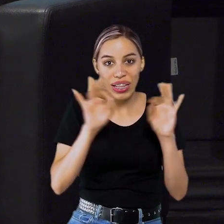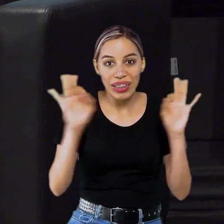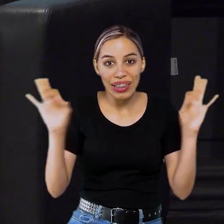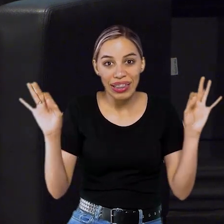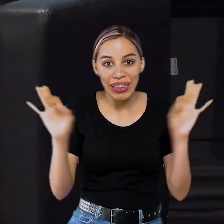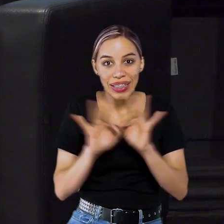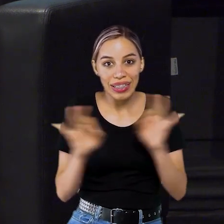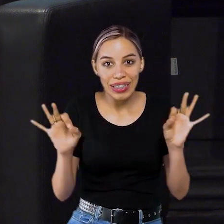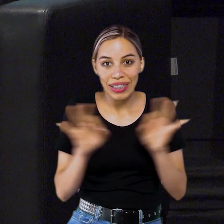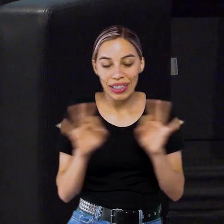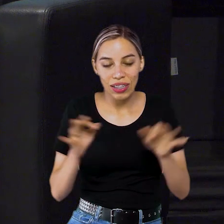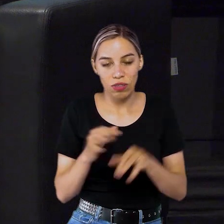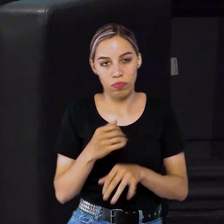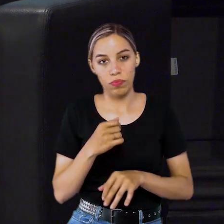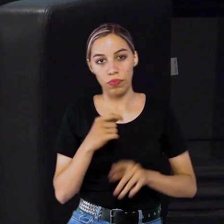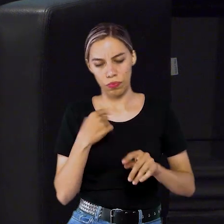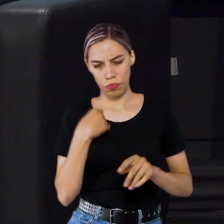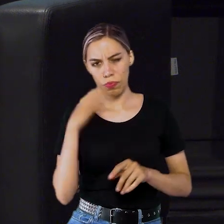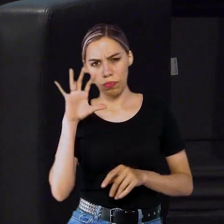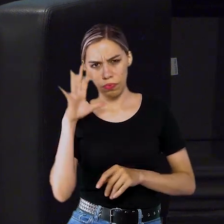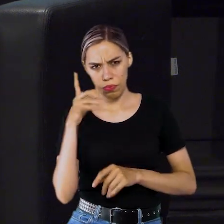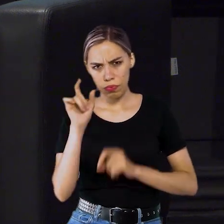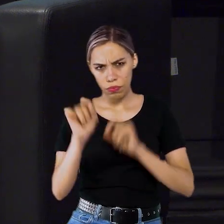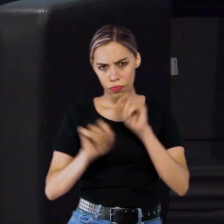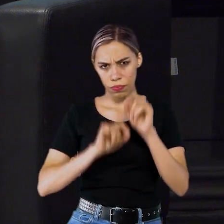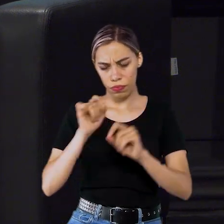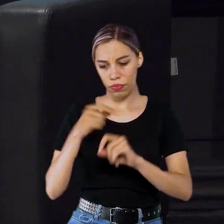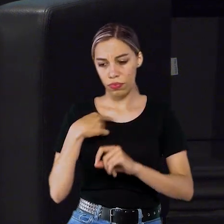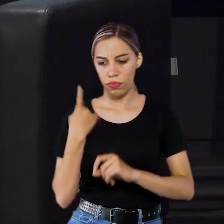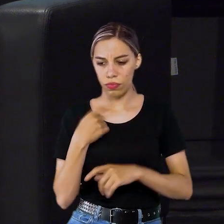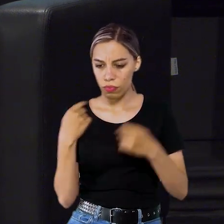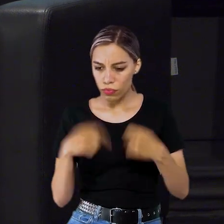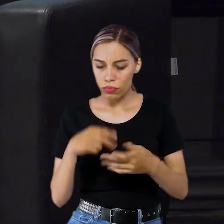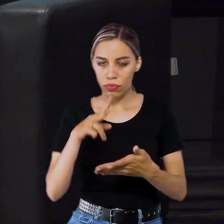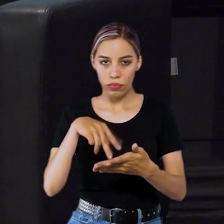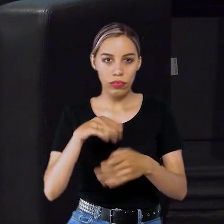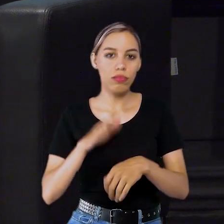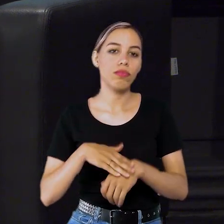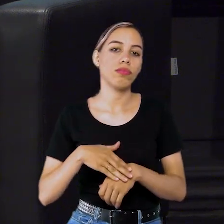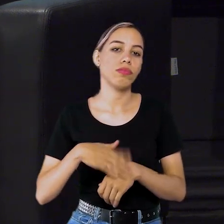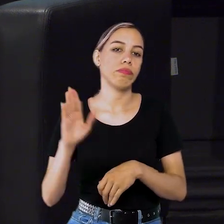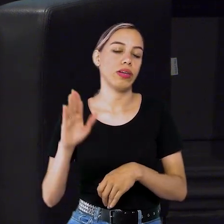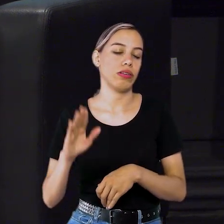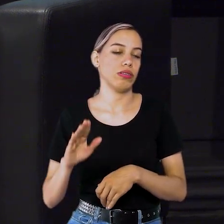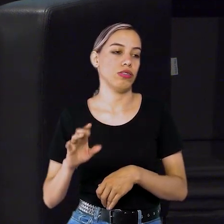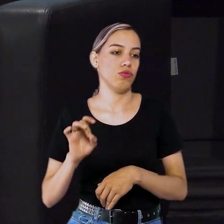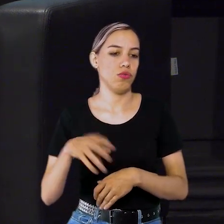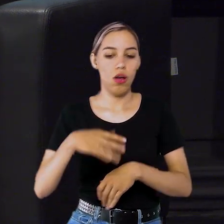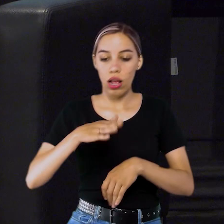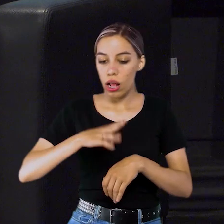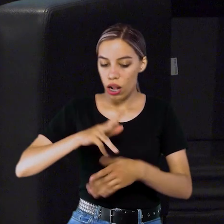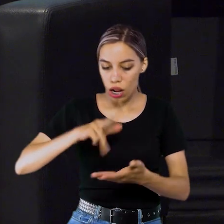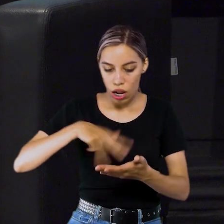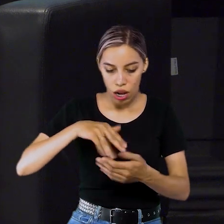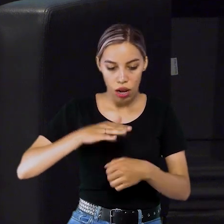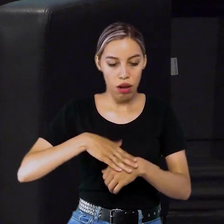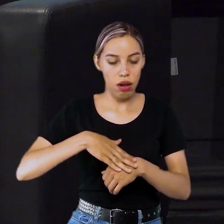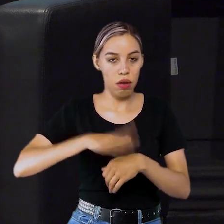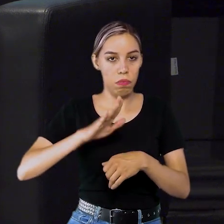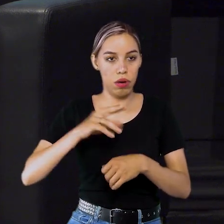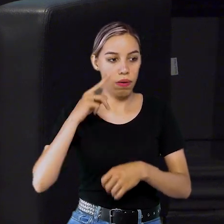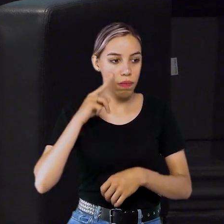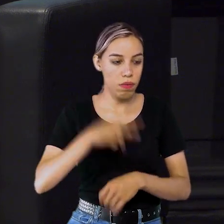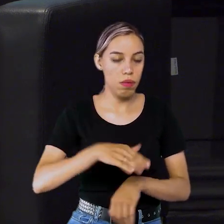enfim, eu acho que a gente tem que, ler mais mesmo, porque só lendo mais, só comprando mais, só